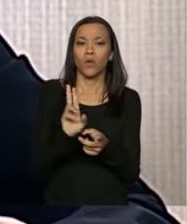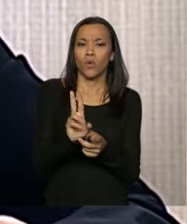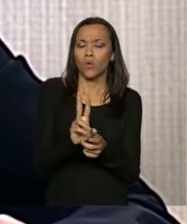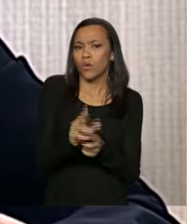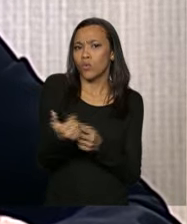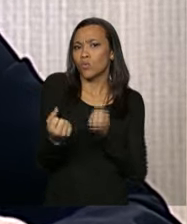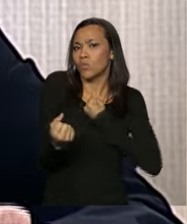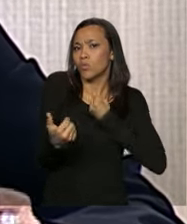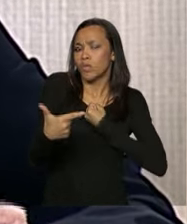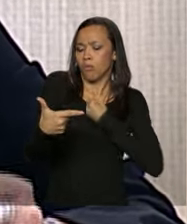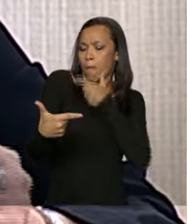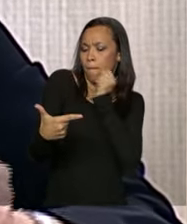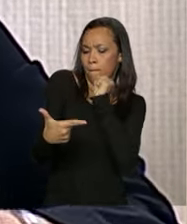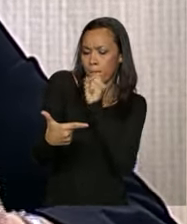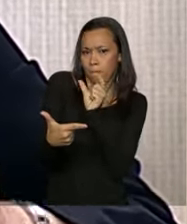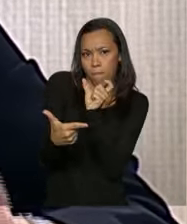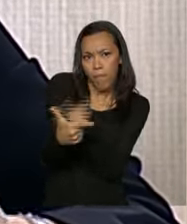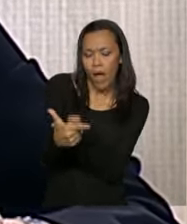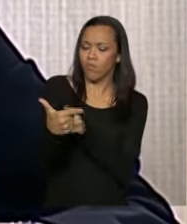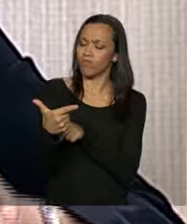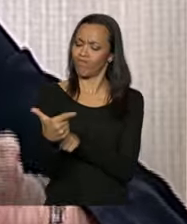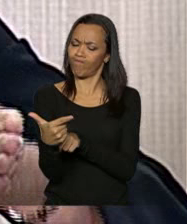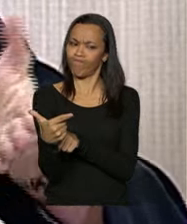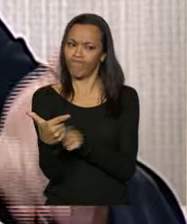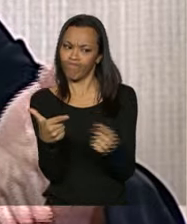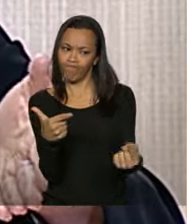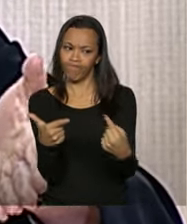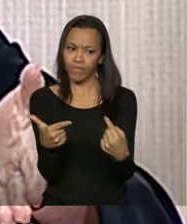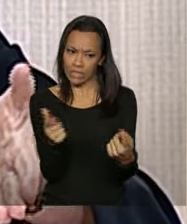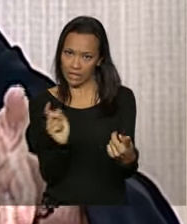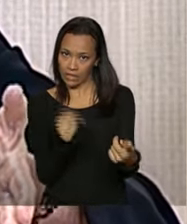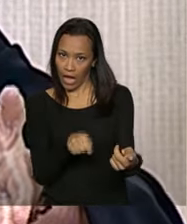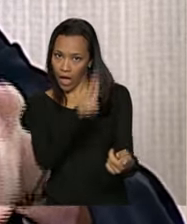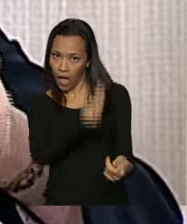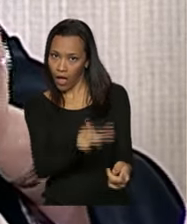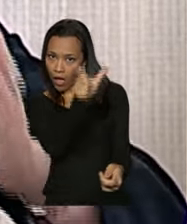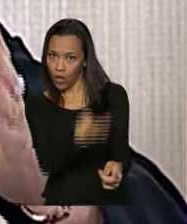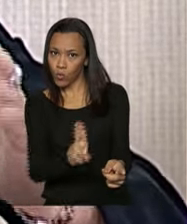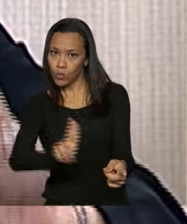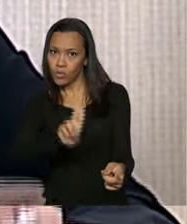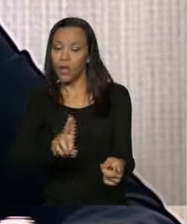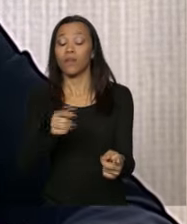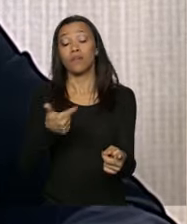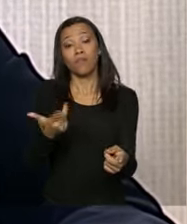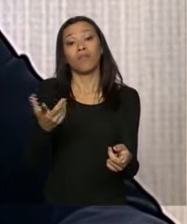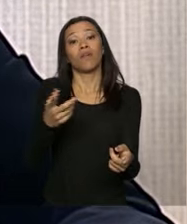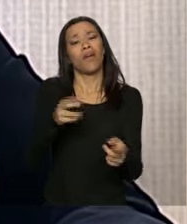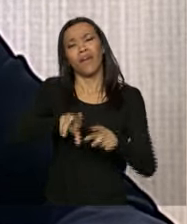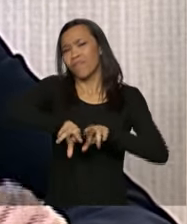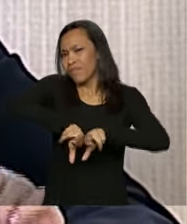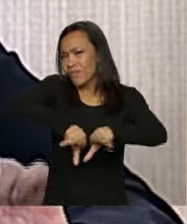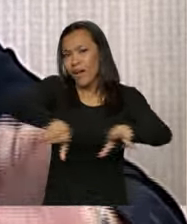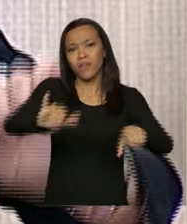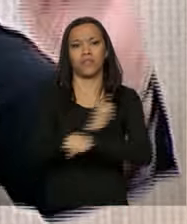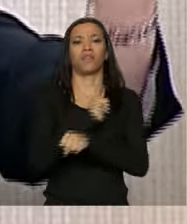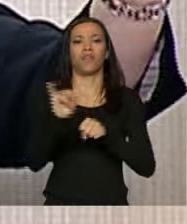condições de porte, que não só a campanha faz parte de de um controle de arma. A campanha é uma